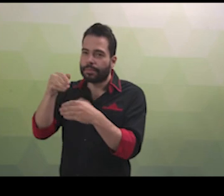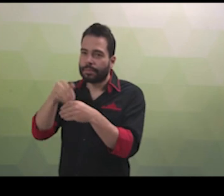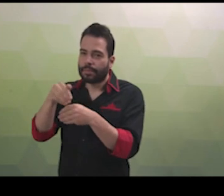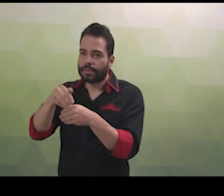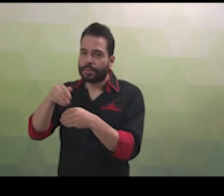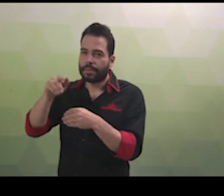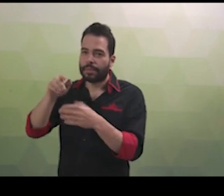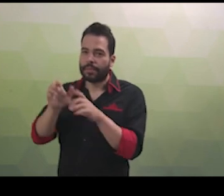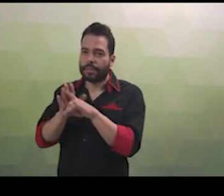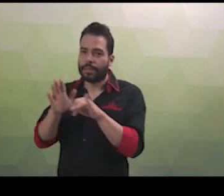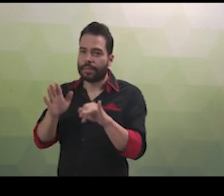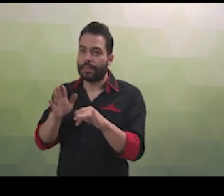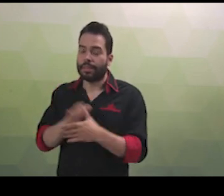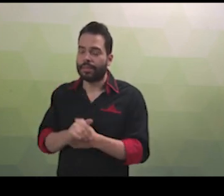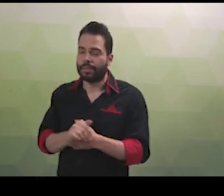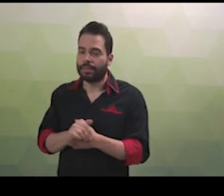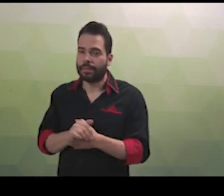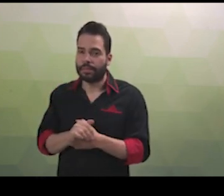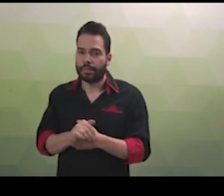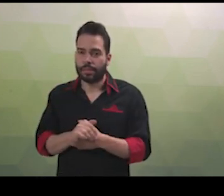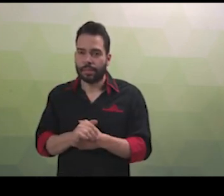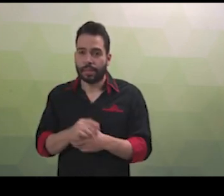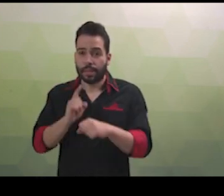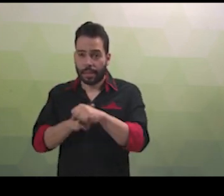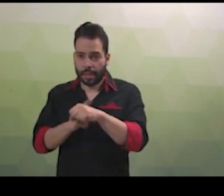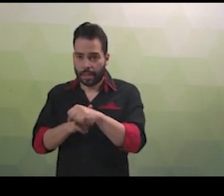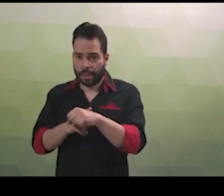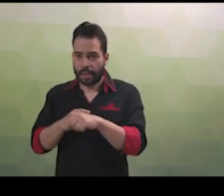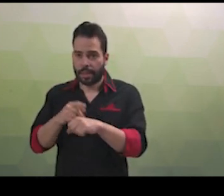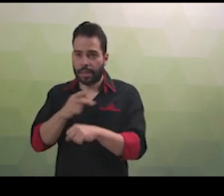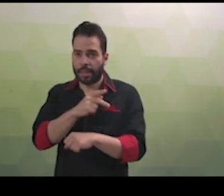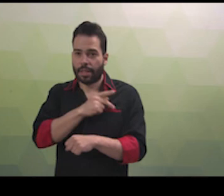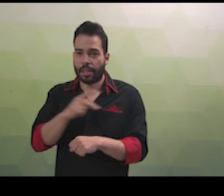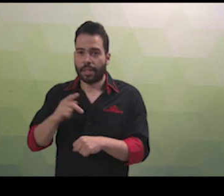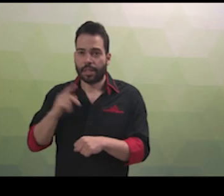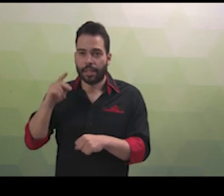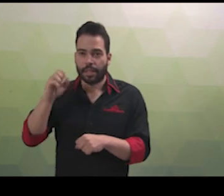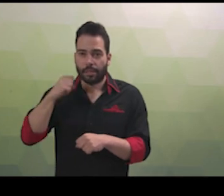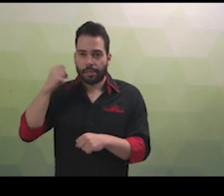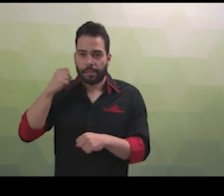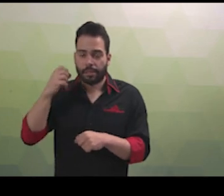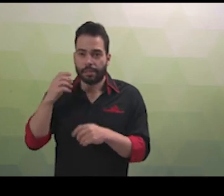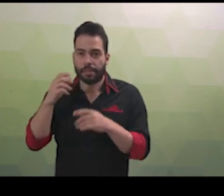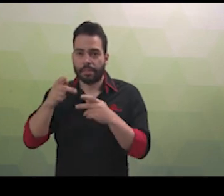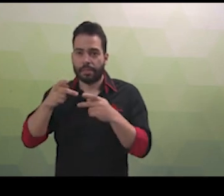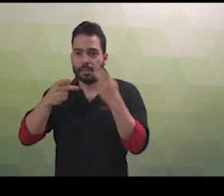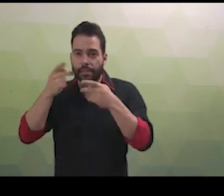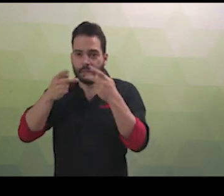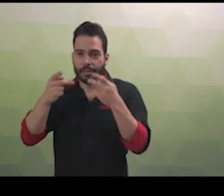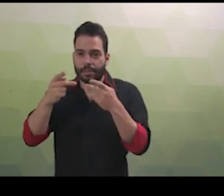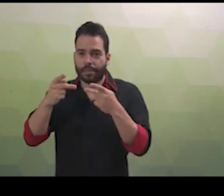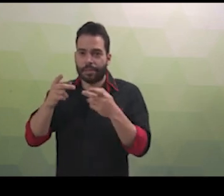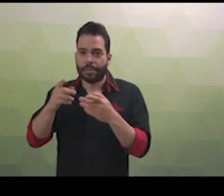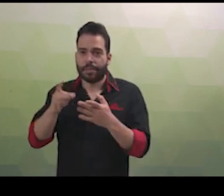de intérpretes, que lotava as galerias do plenário. Assim que o presidente do Senado anunciou a